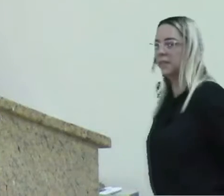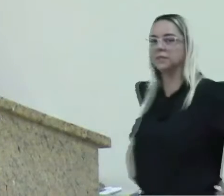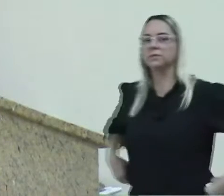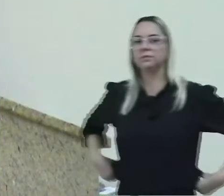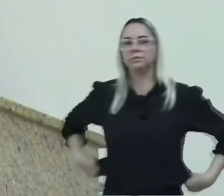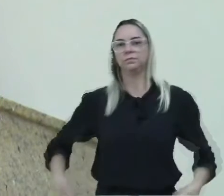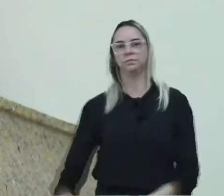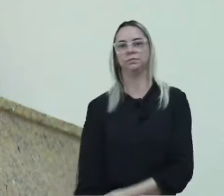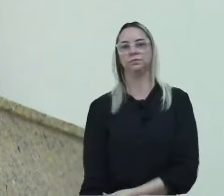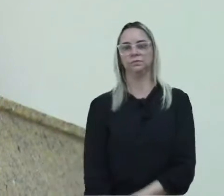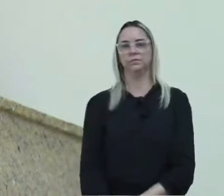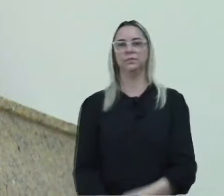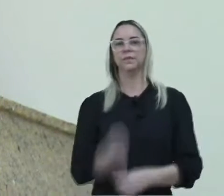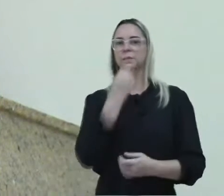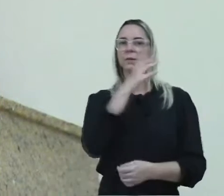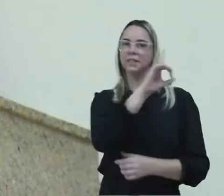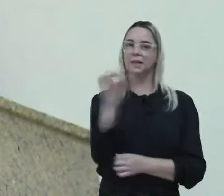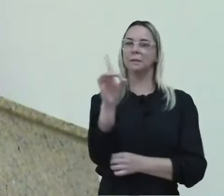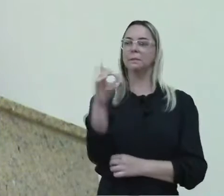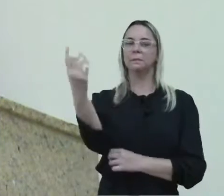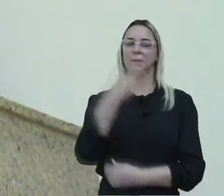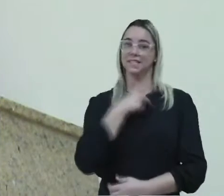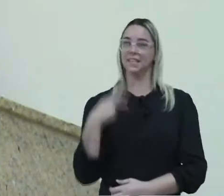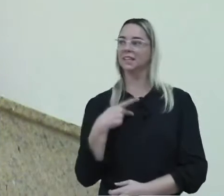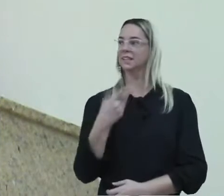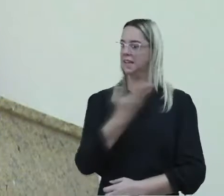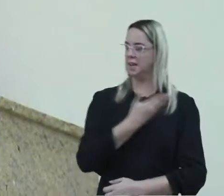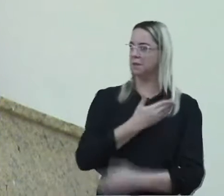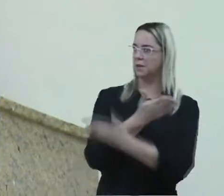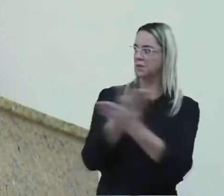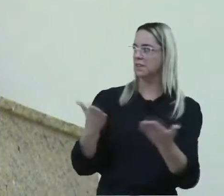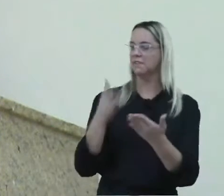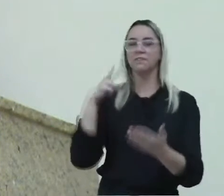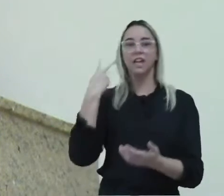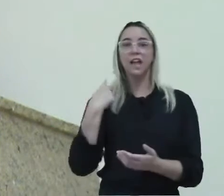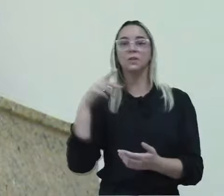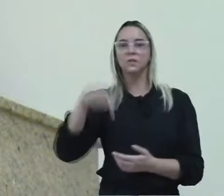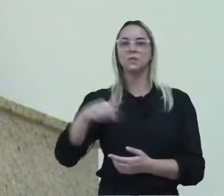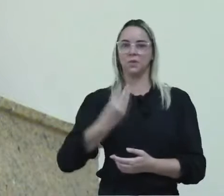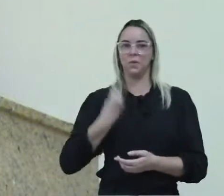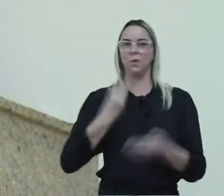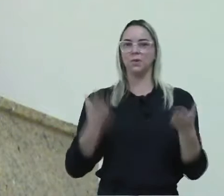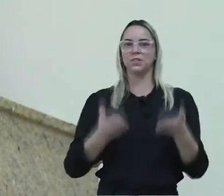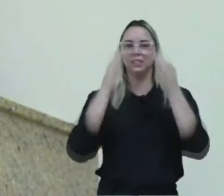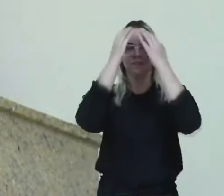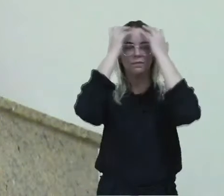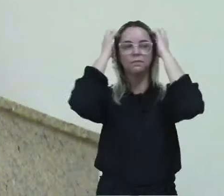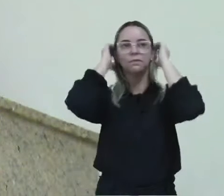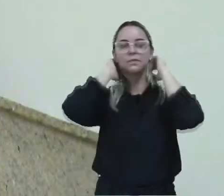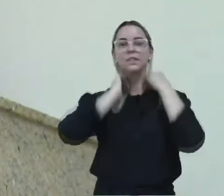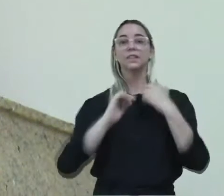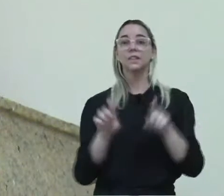Bom dia, presidente. Bom dia a todos os colegas, colegas vereadores, vereadoras aqui presentes. Quero também dar um bom dia